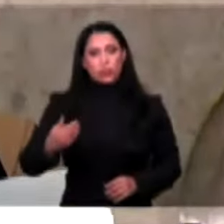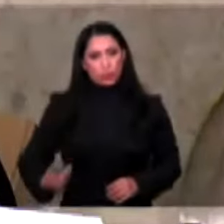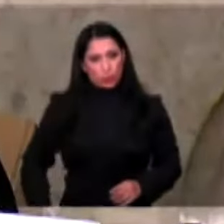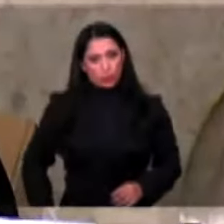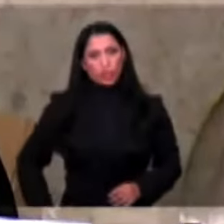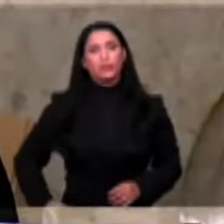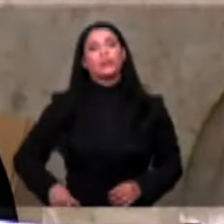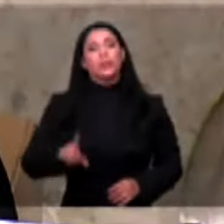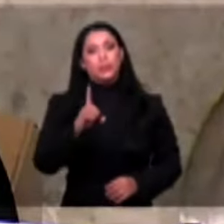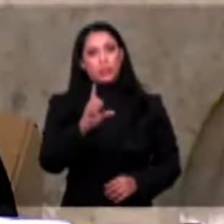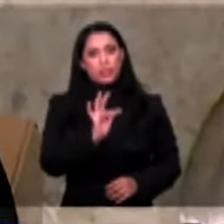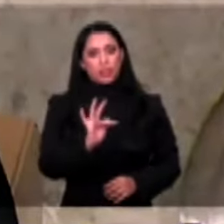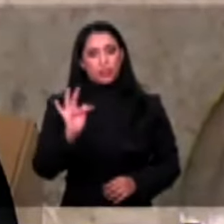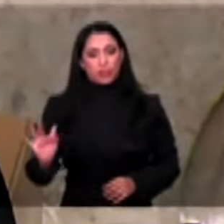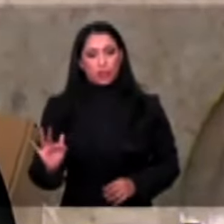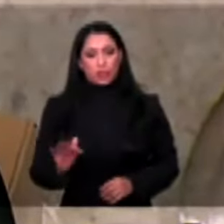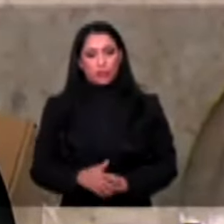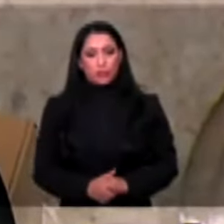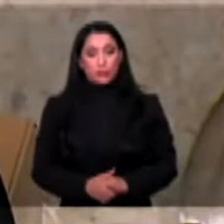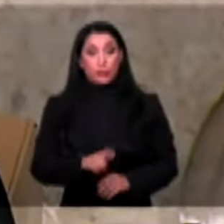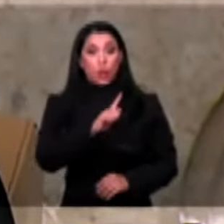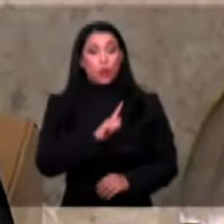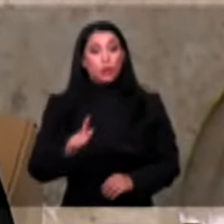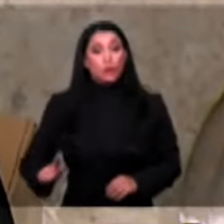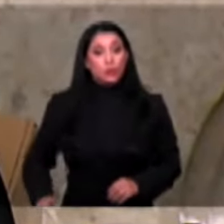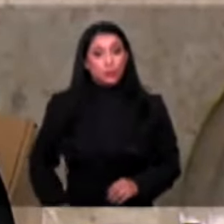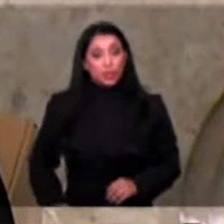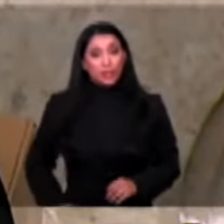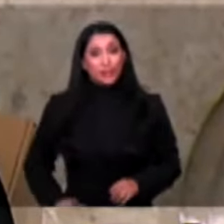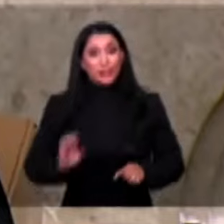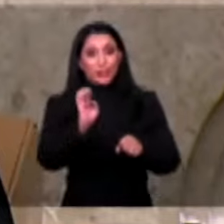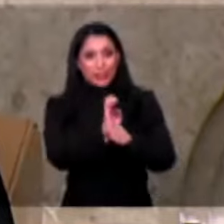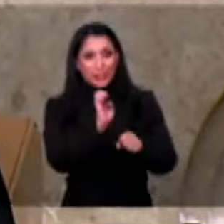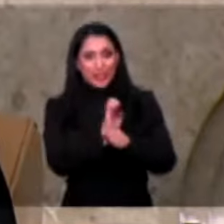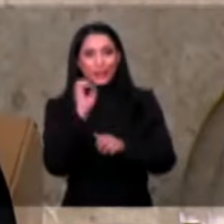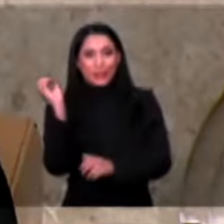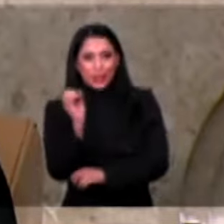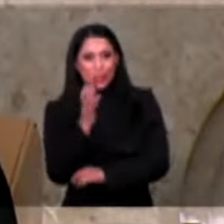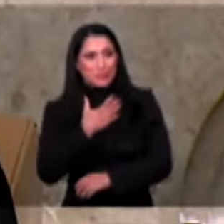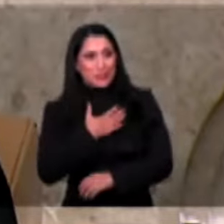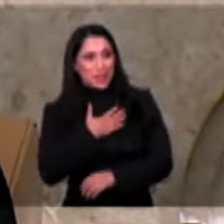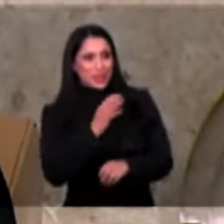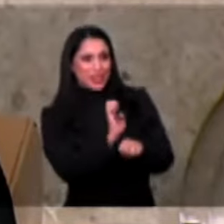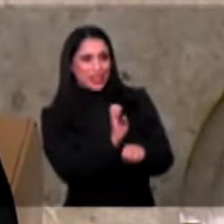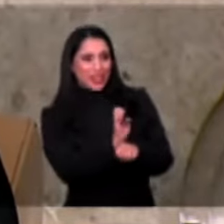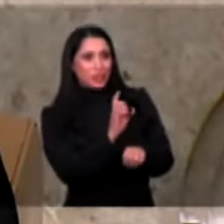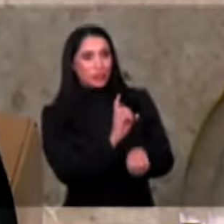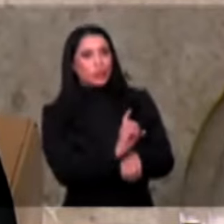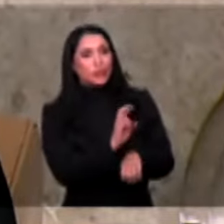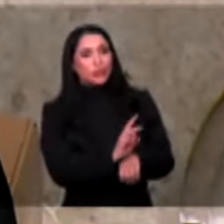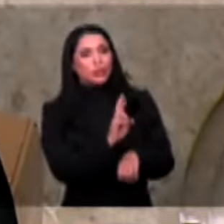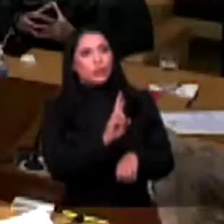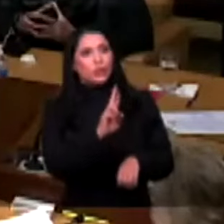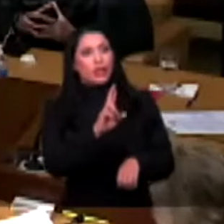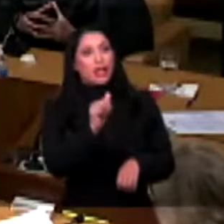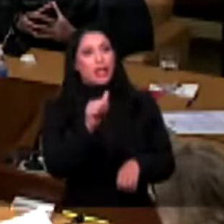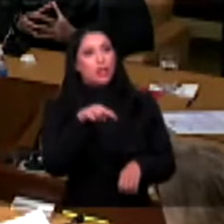Distrito Federal. O governador do Estado do Rio Grande do Sul, o meu estado, doutor Ranolfo